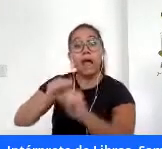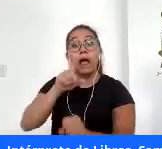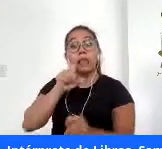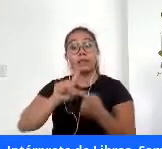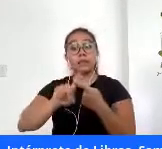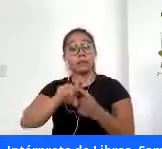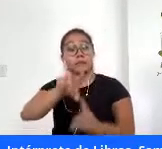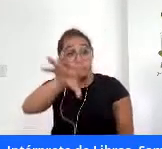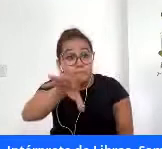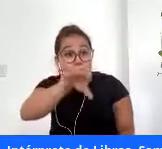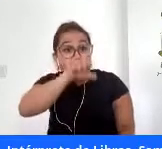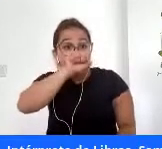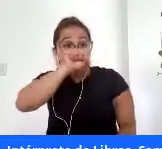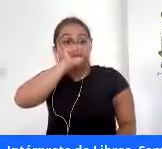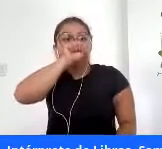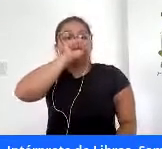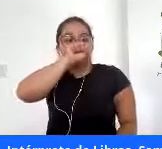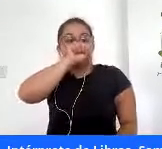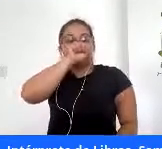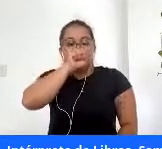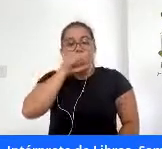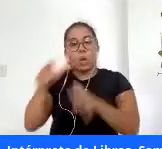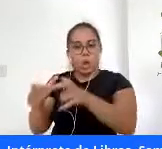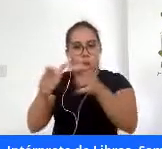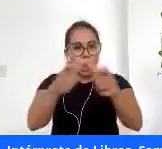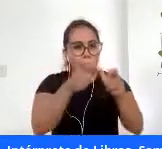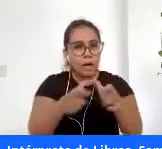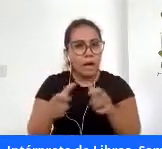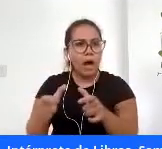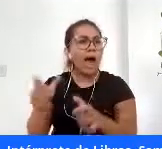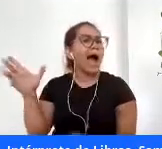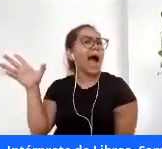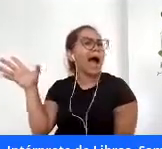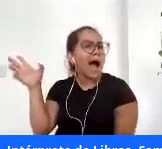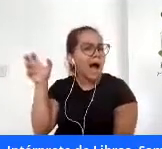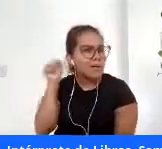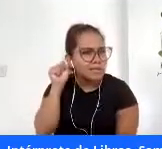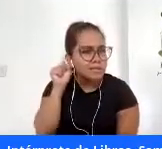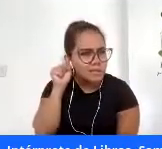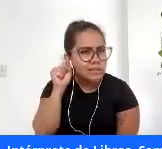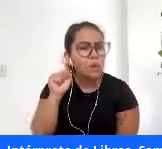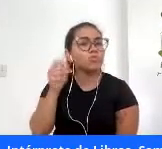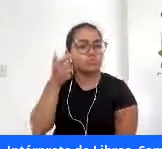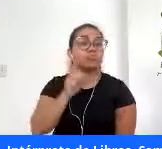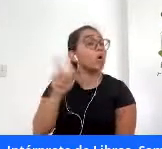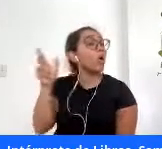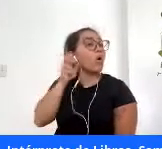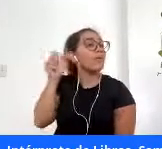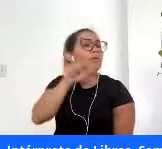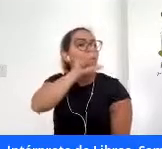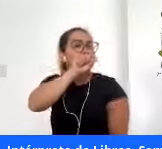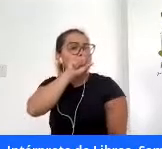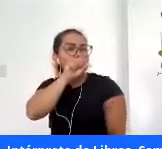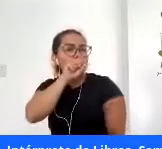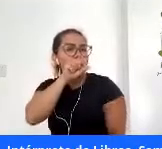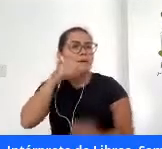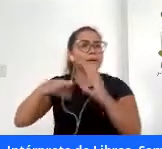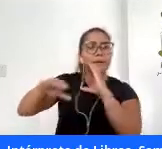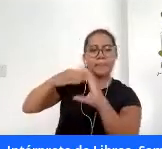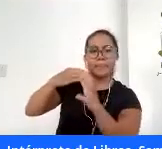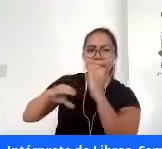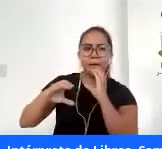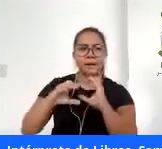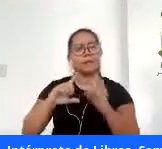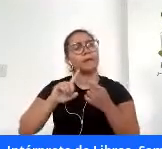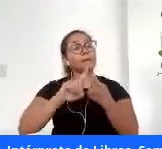nesse ambiente sentindo o cheiro do local, a audição, que ela pode estar ouvindo os pássaros cantando, e até